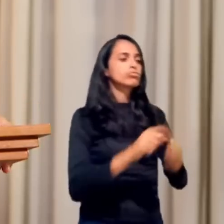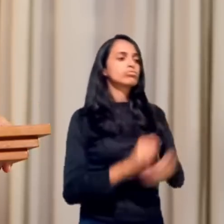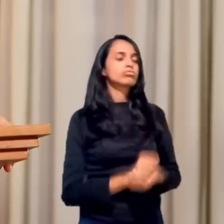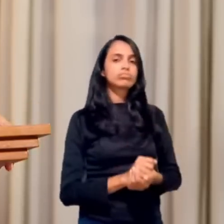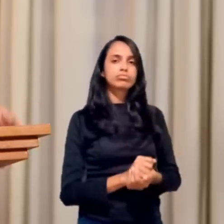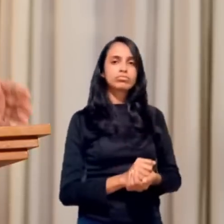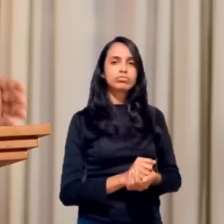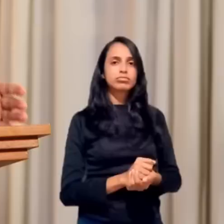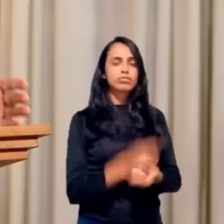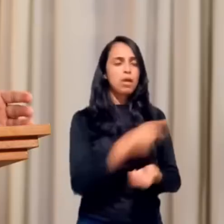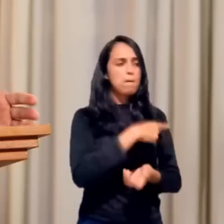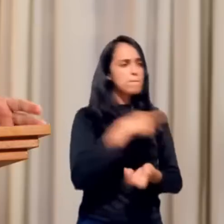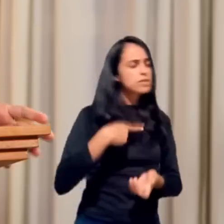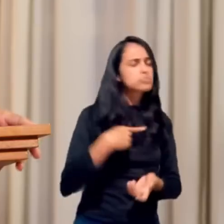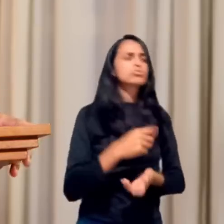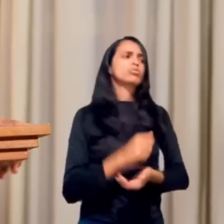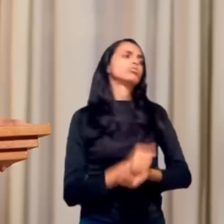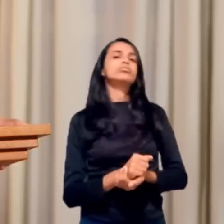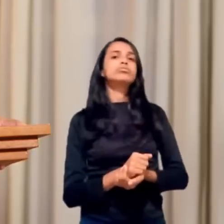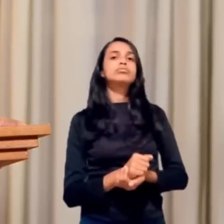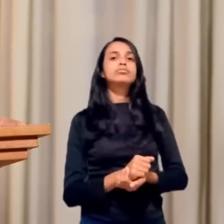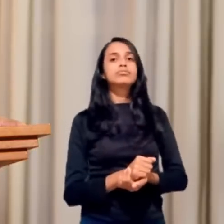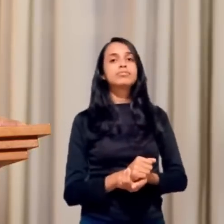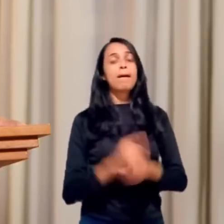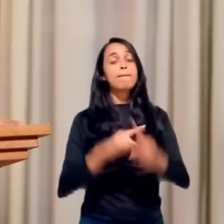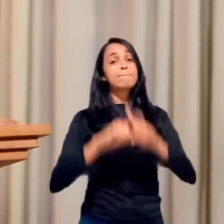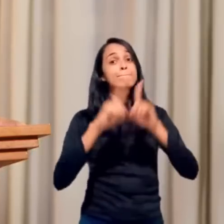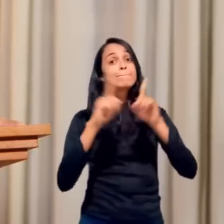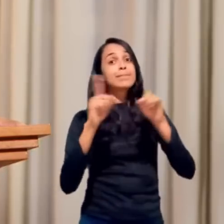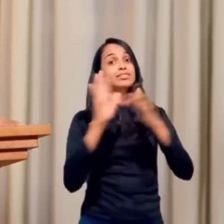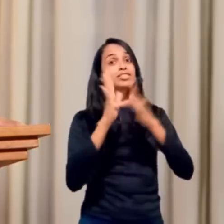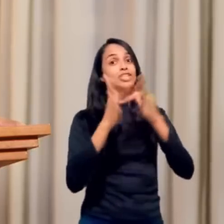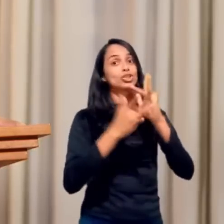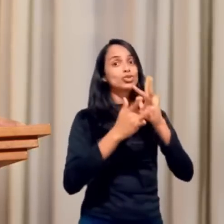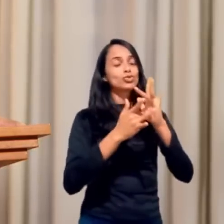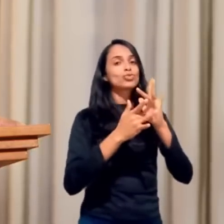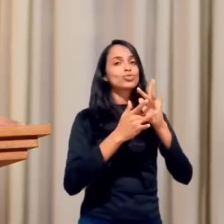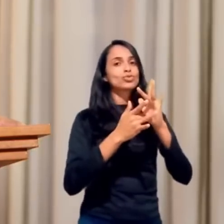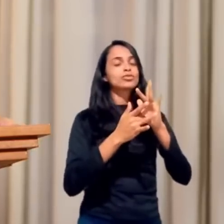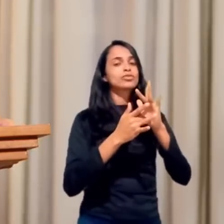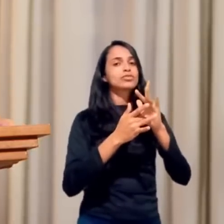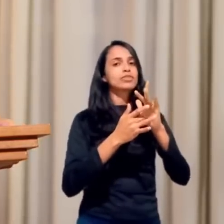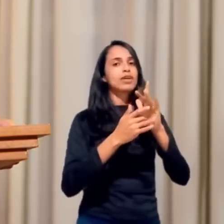Pedro, mais uma pergunta foi feita. Está no verso 17.